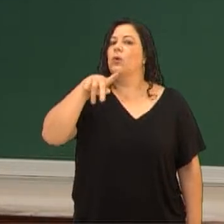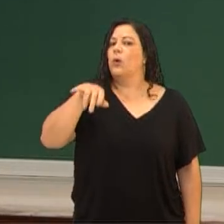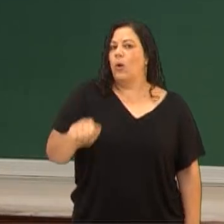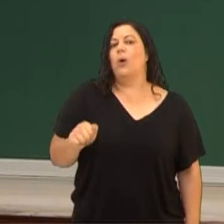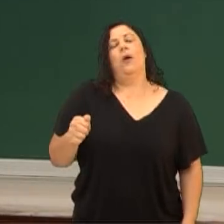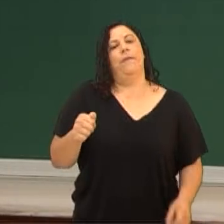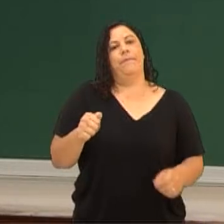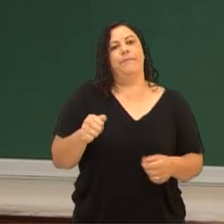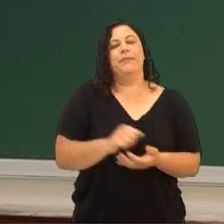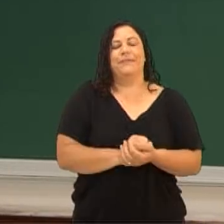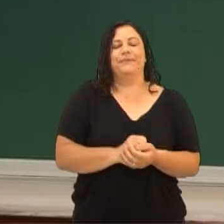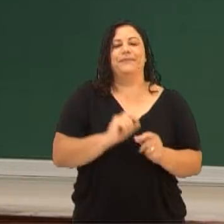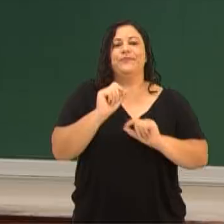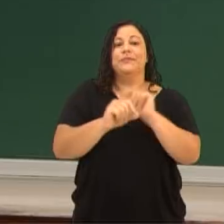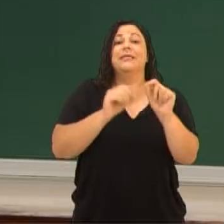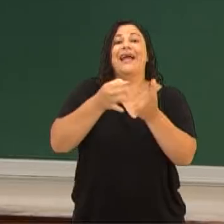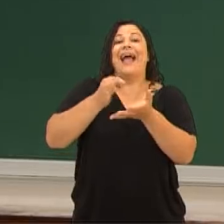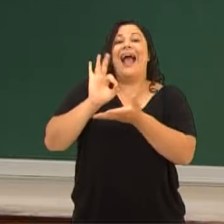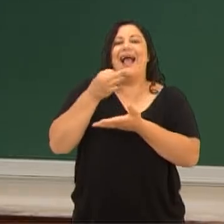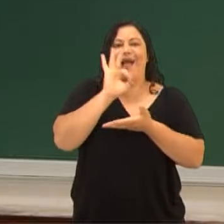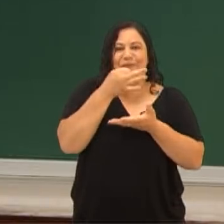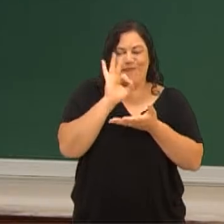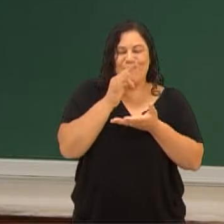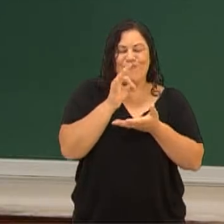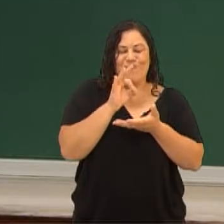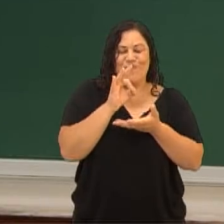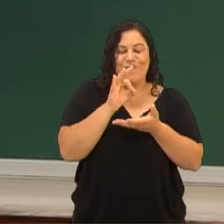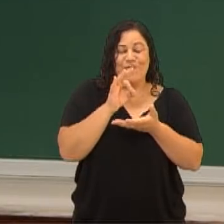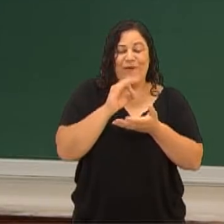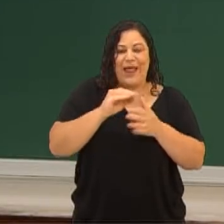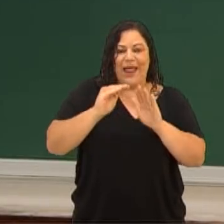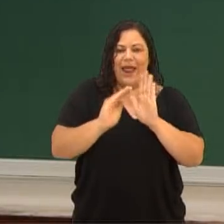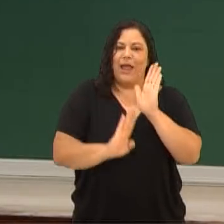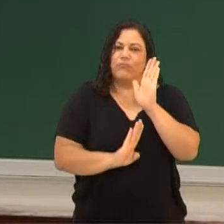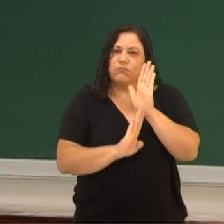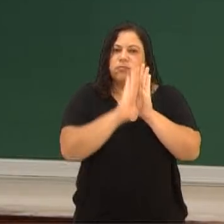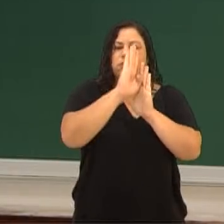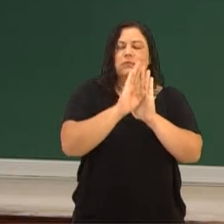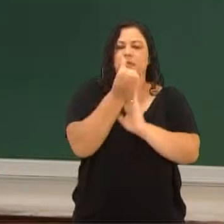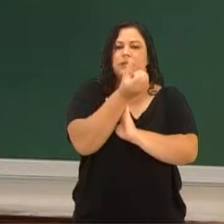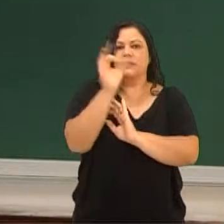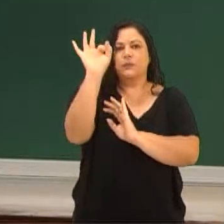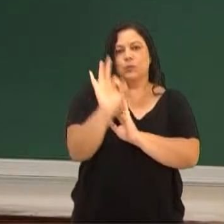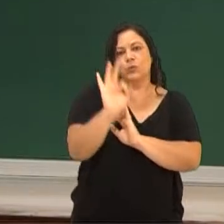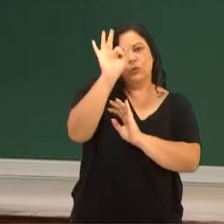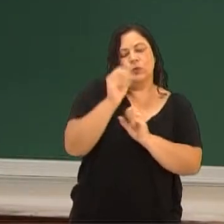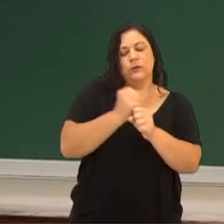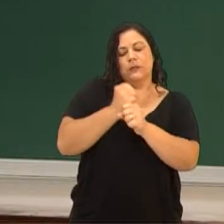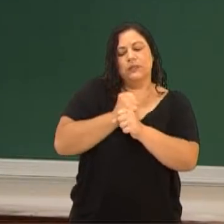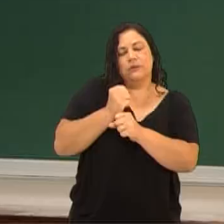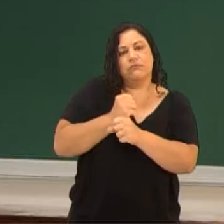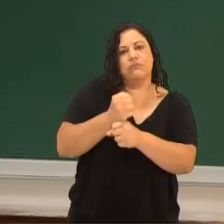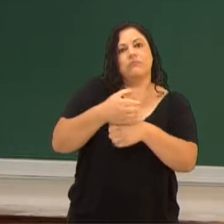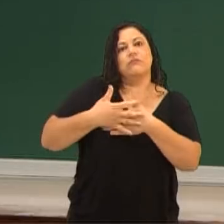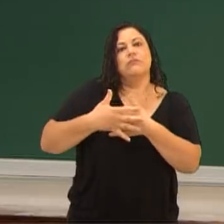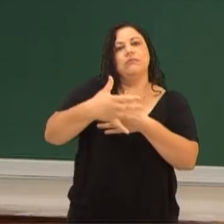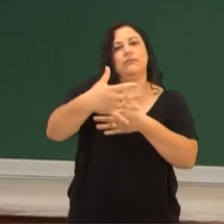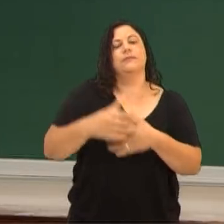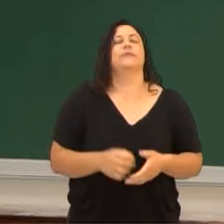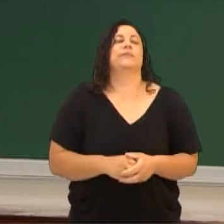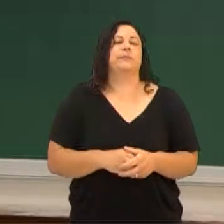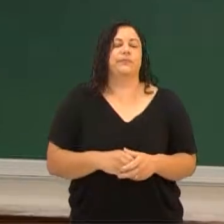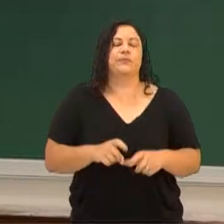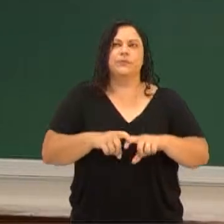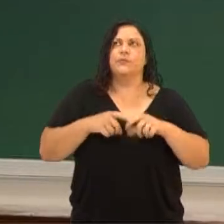de café do mundo, cresce 6% ao ano, graças à demanda por café de países como a Índia.